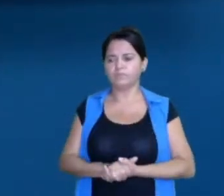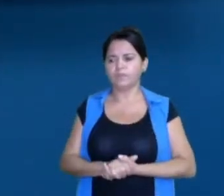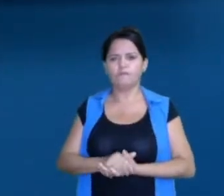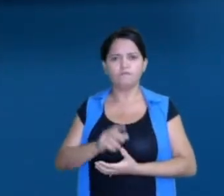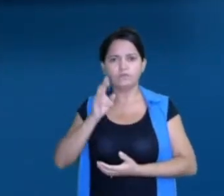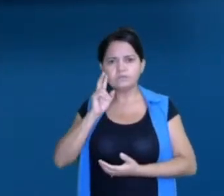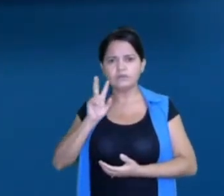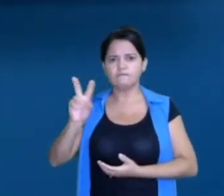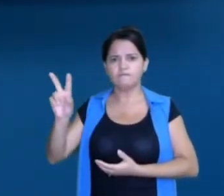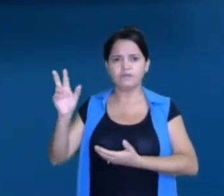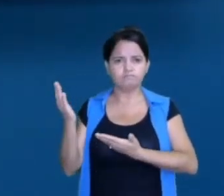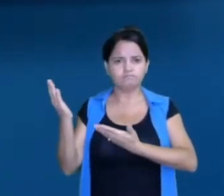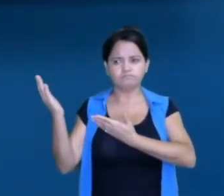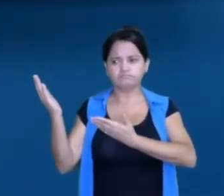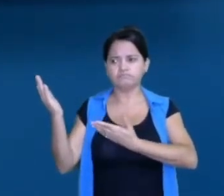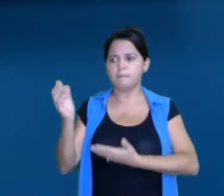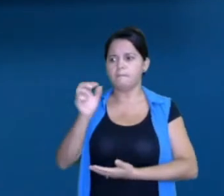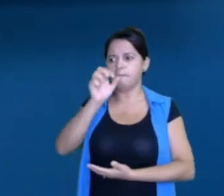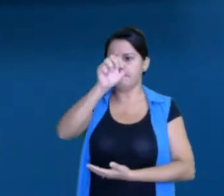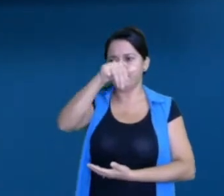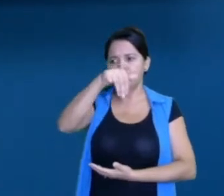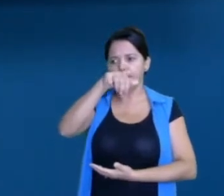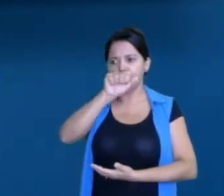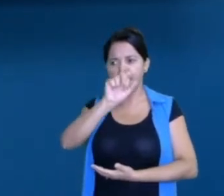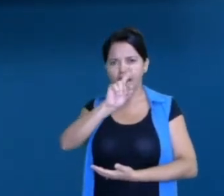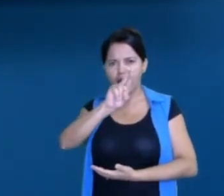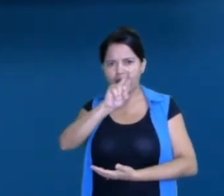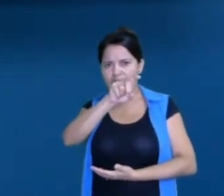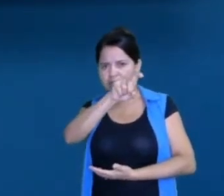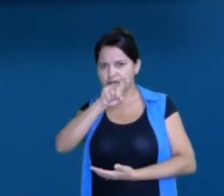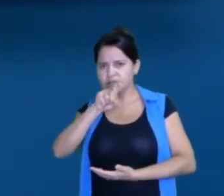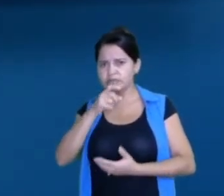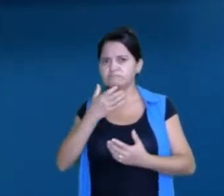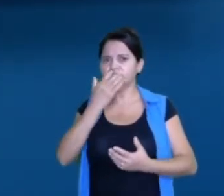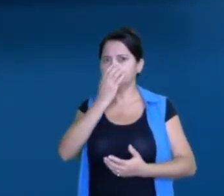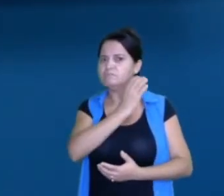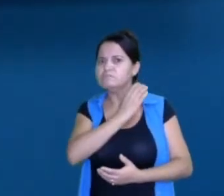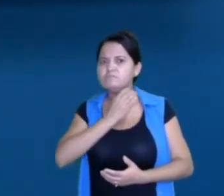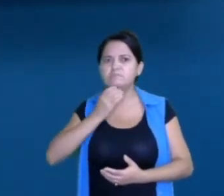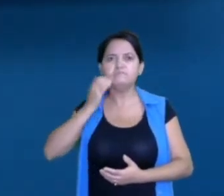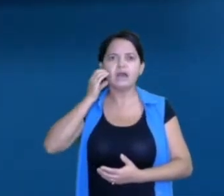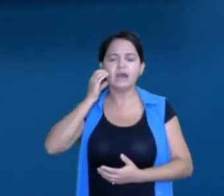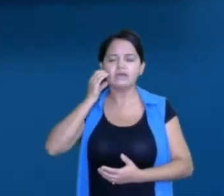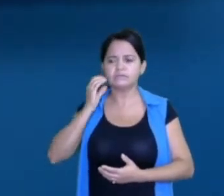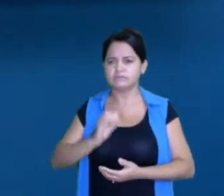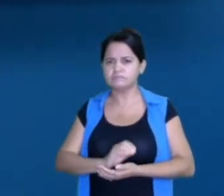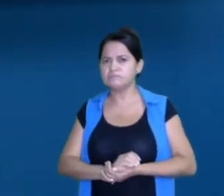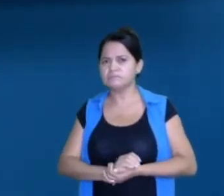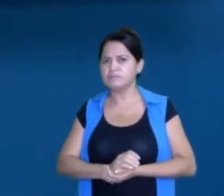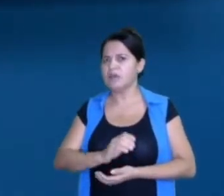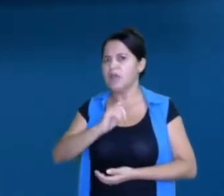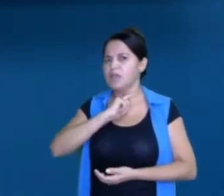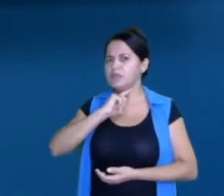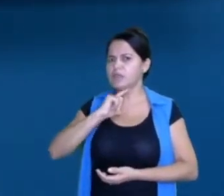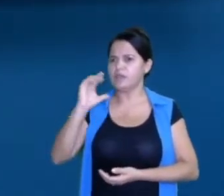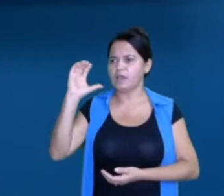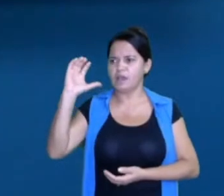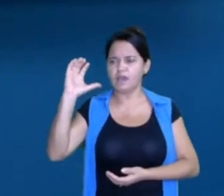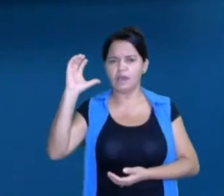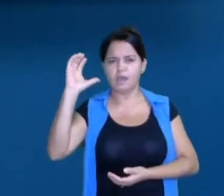figura aí, Karl Marx, tá bom? Bom, pessoal, a Revolução Russa, ela promoveu